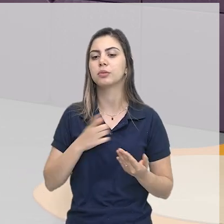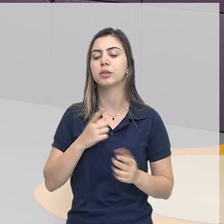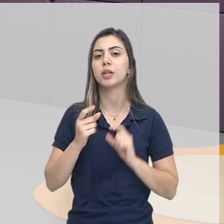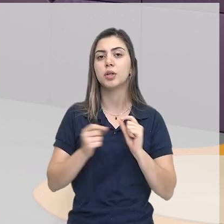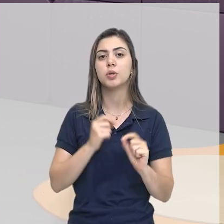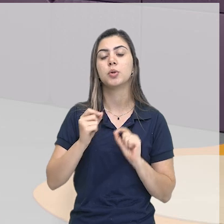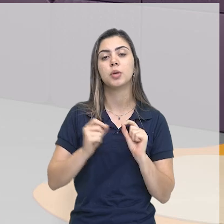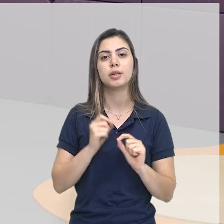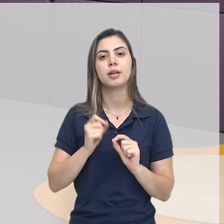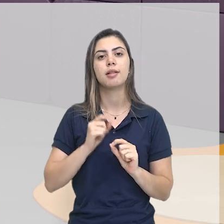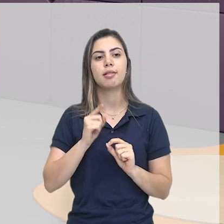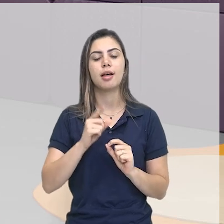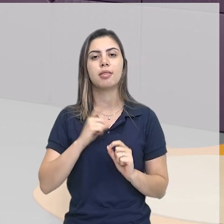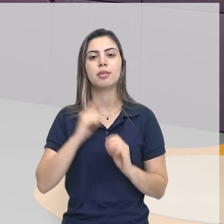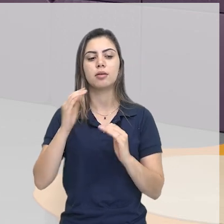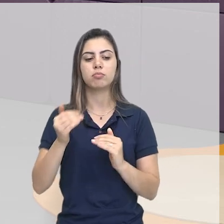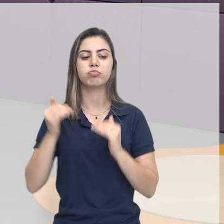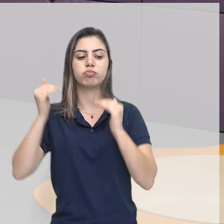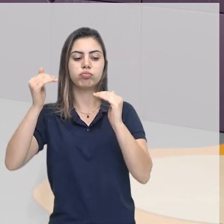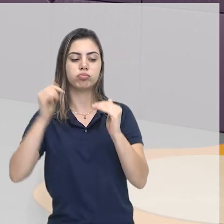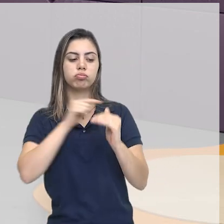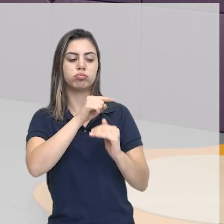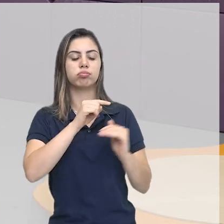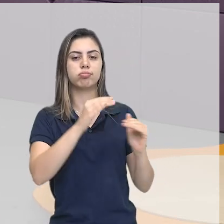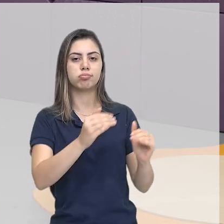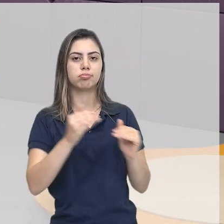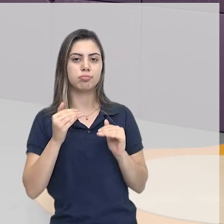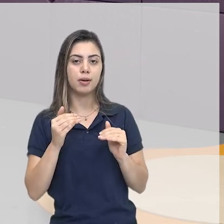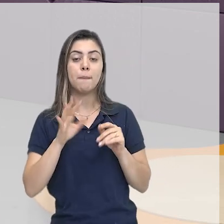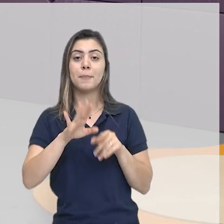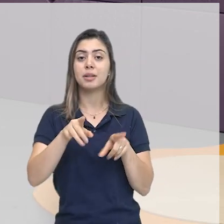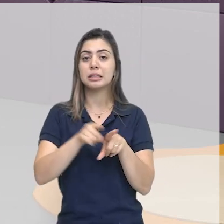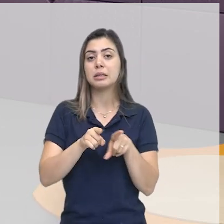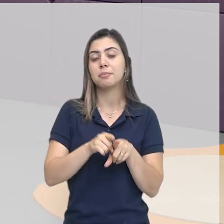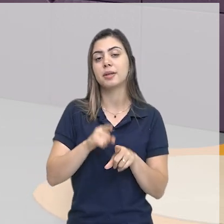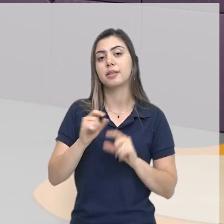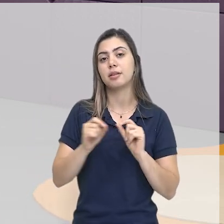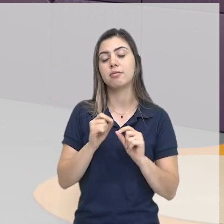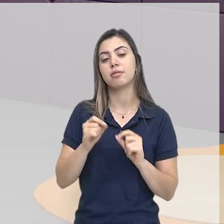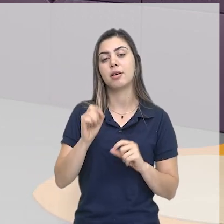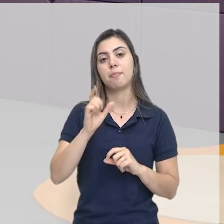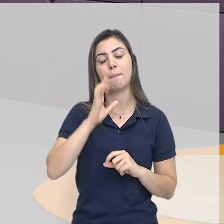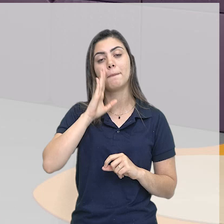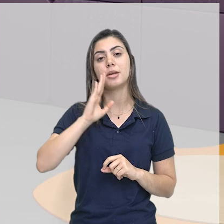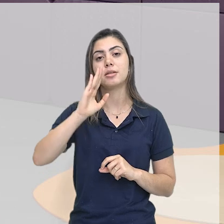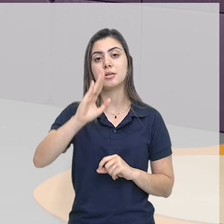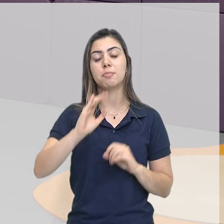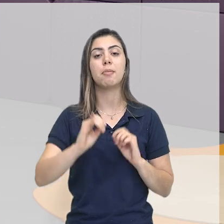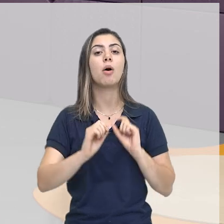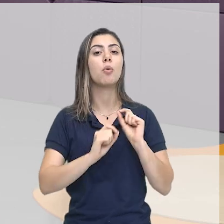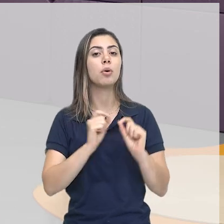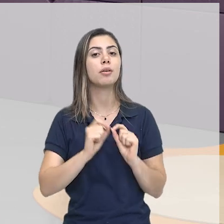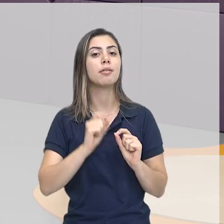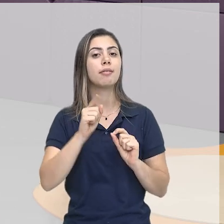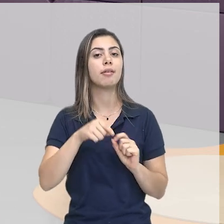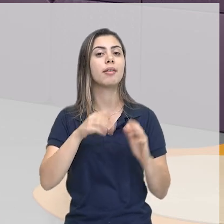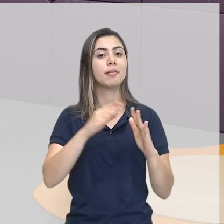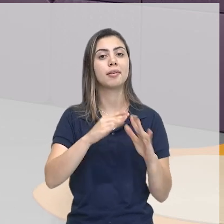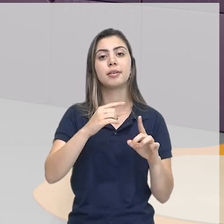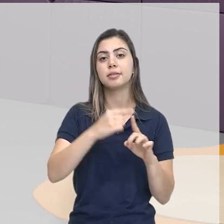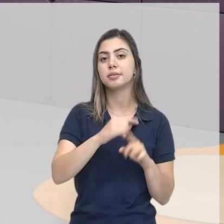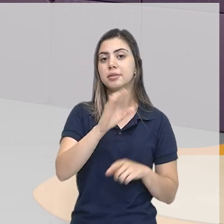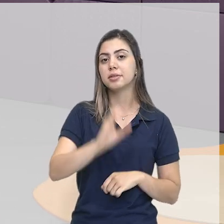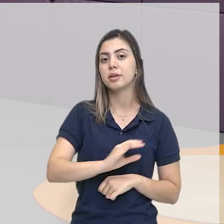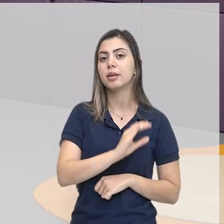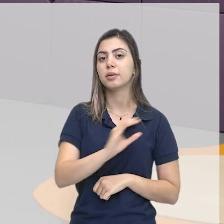suzeranos e vassalos, mas que ocorria também dentro da principal instituição, que era a Igreja